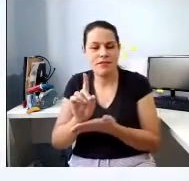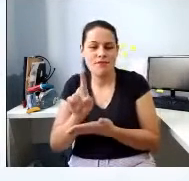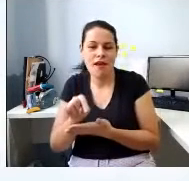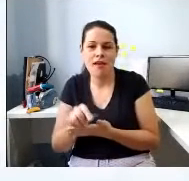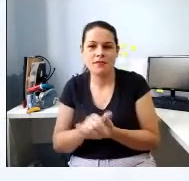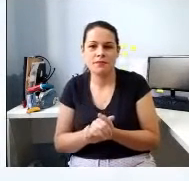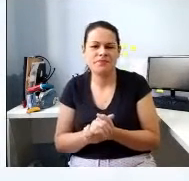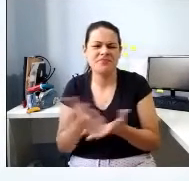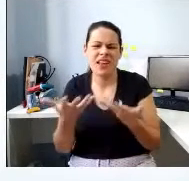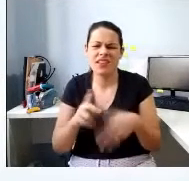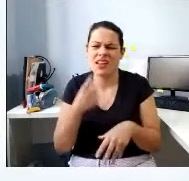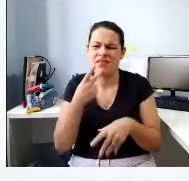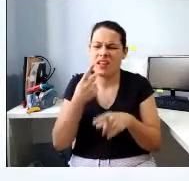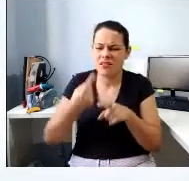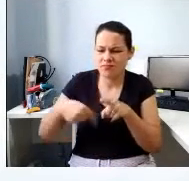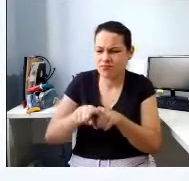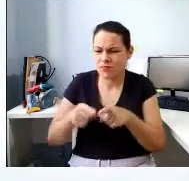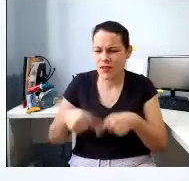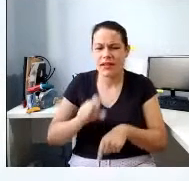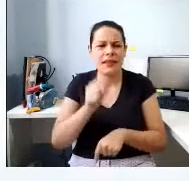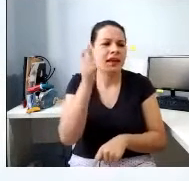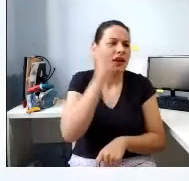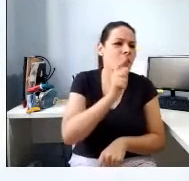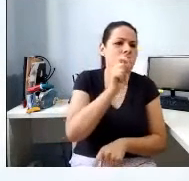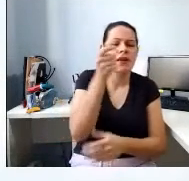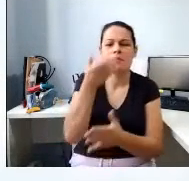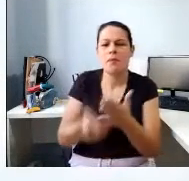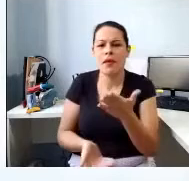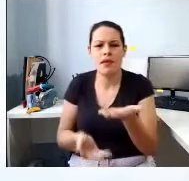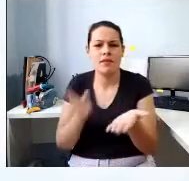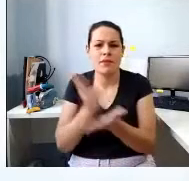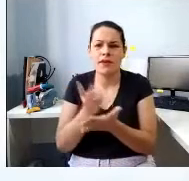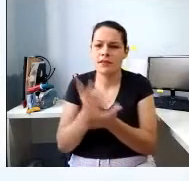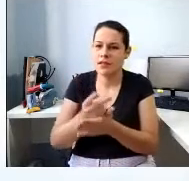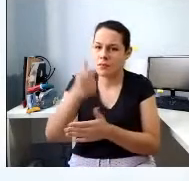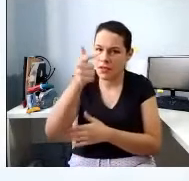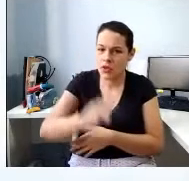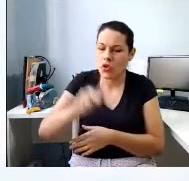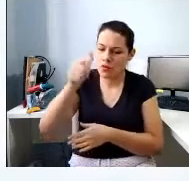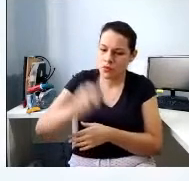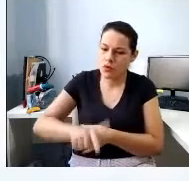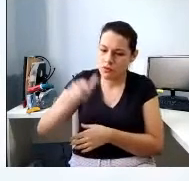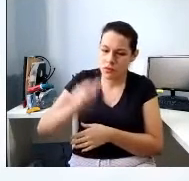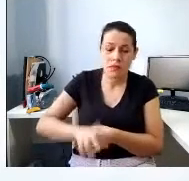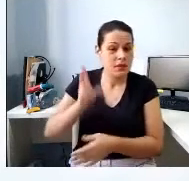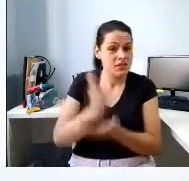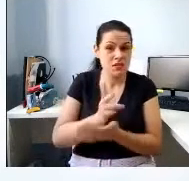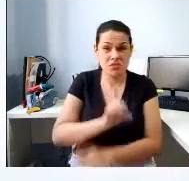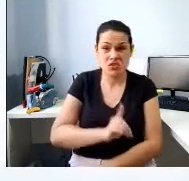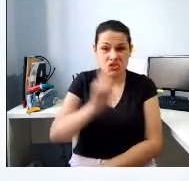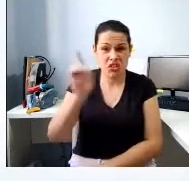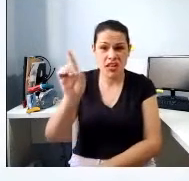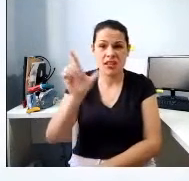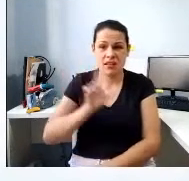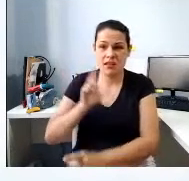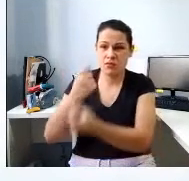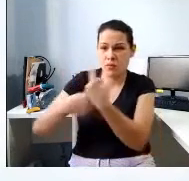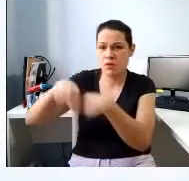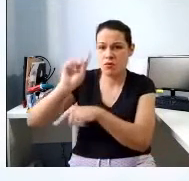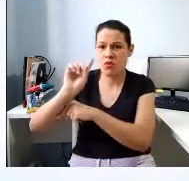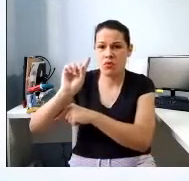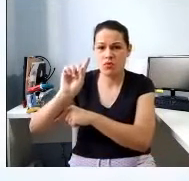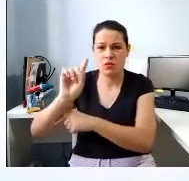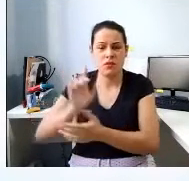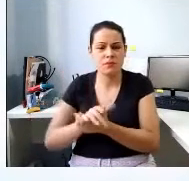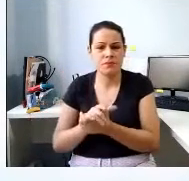vou repetir quem ganhou e quem perdeu, está muito claro aí que a centro-direita, de certo modo, ela teve uma ascensão, está muito